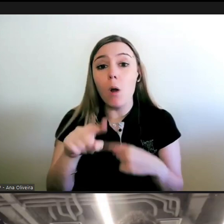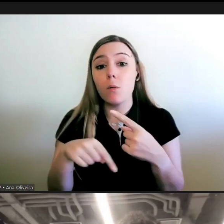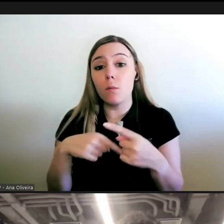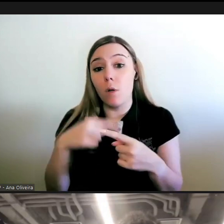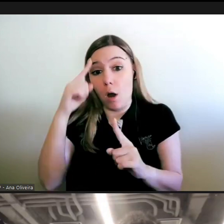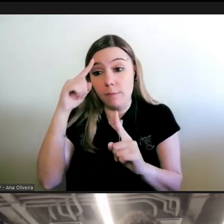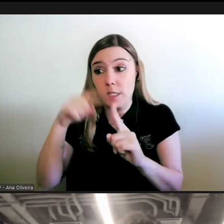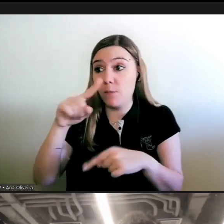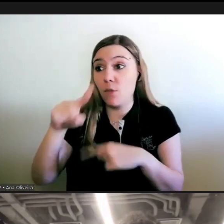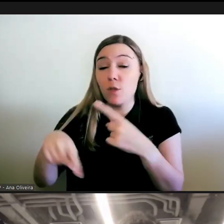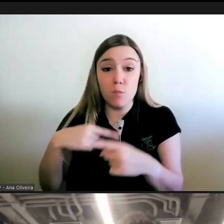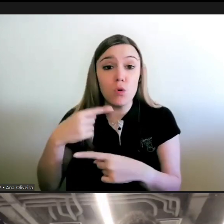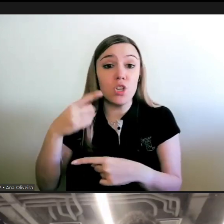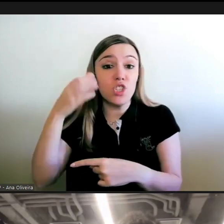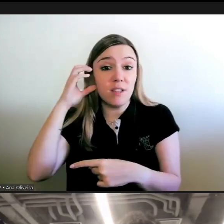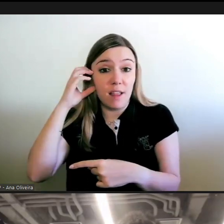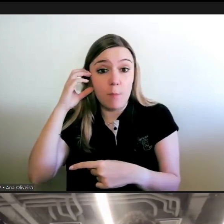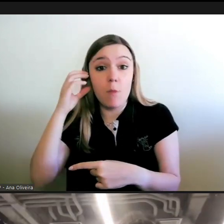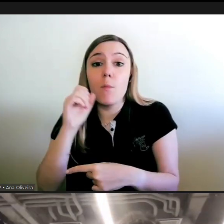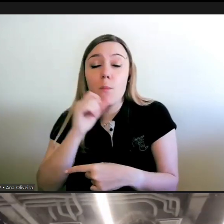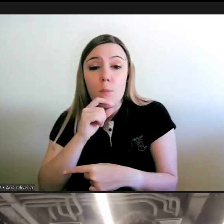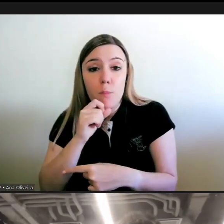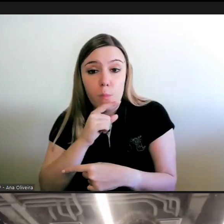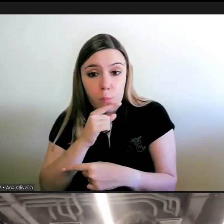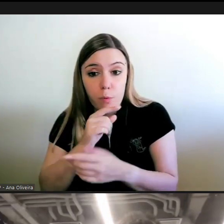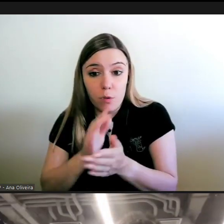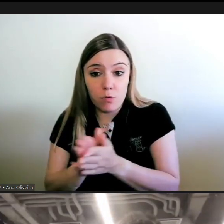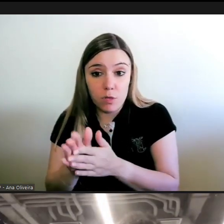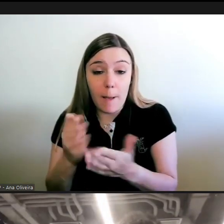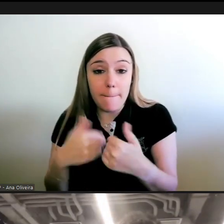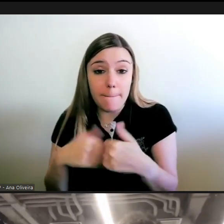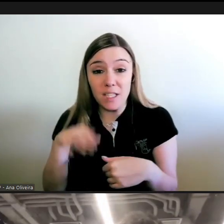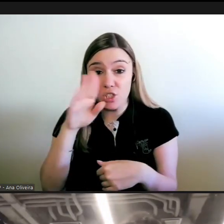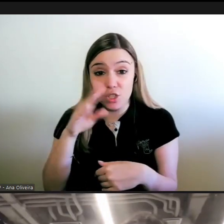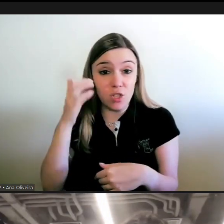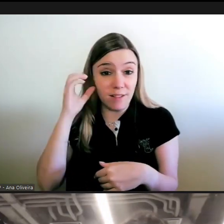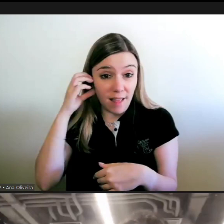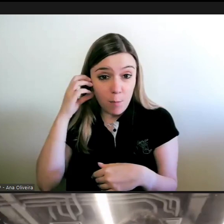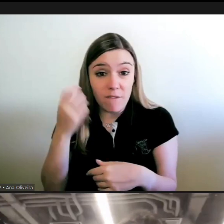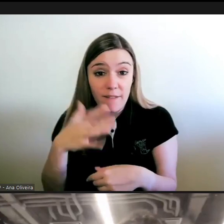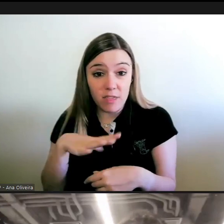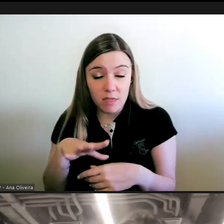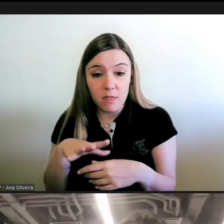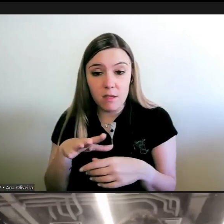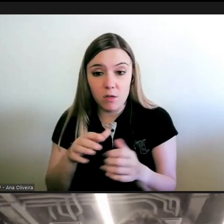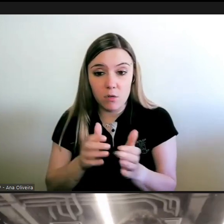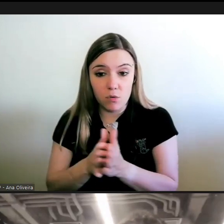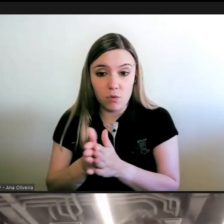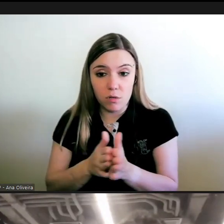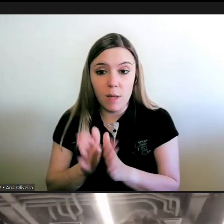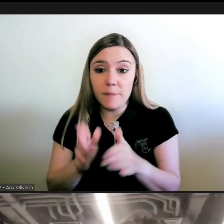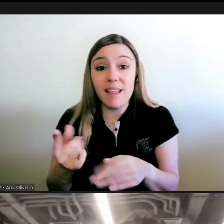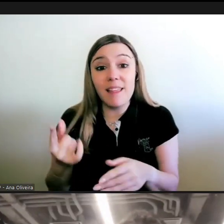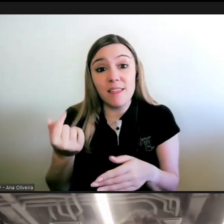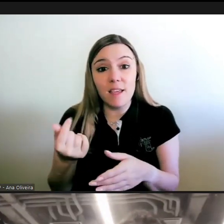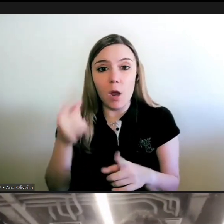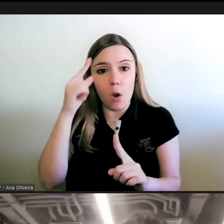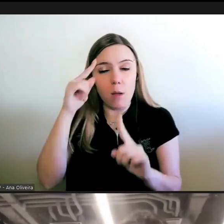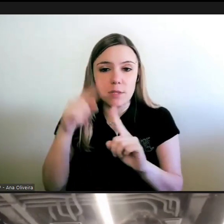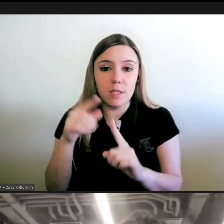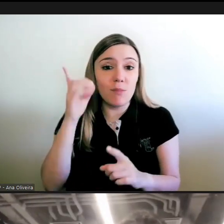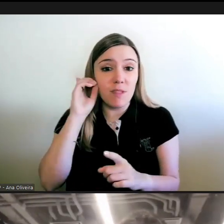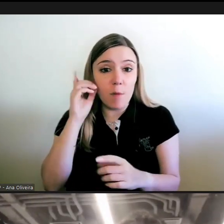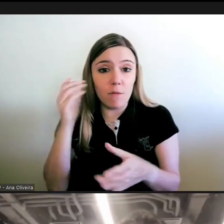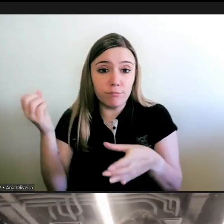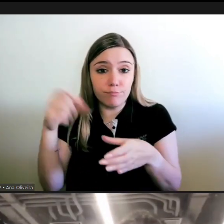telemóvel. Mas para elas utilizarem o telemóvel que lhes tinham oferecido, elas tinham que ter dinheiro para carregar o telemóvel. Portanto, tinha que